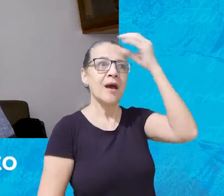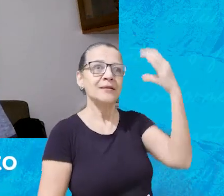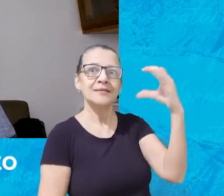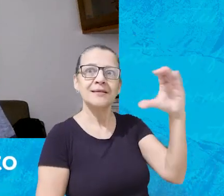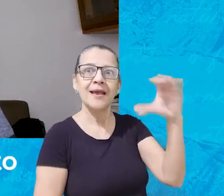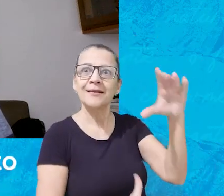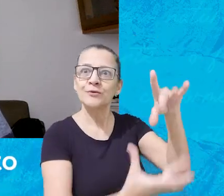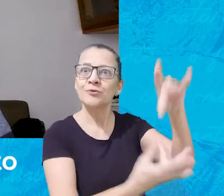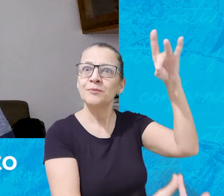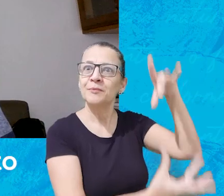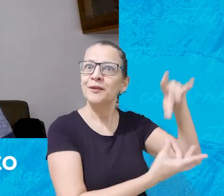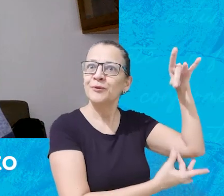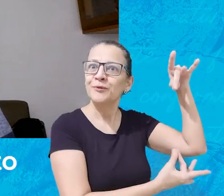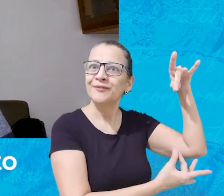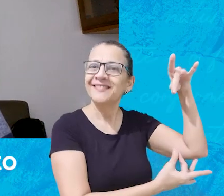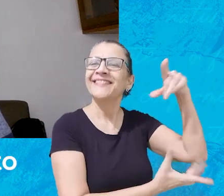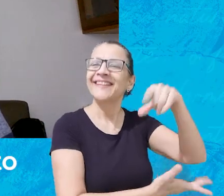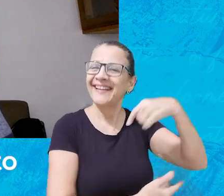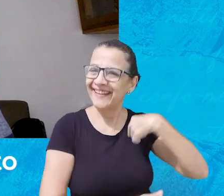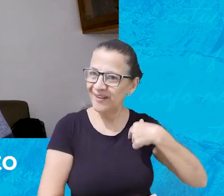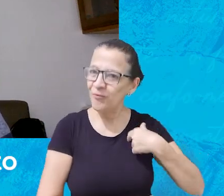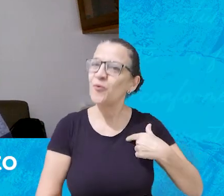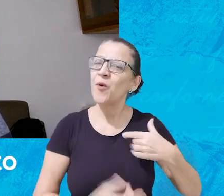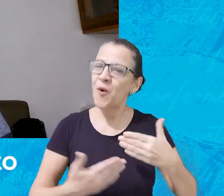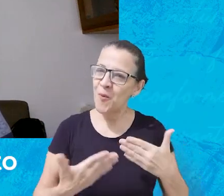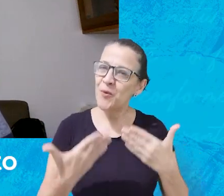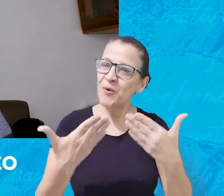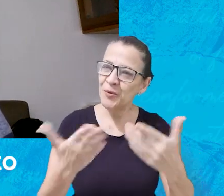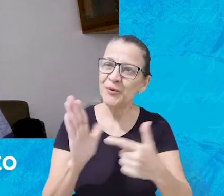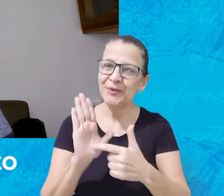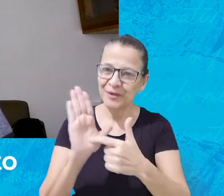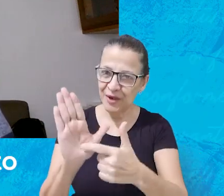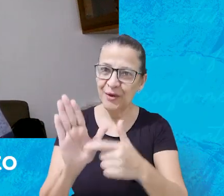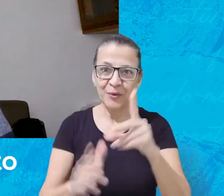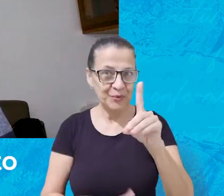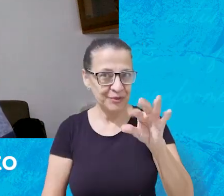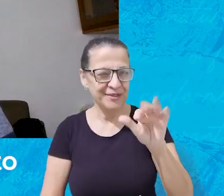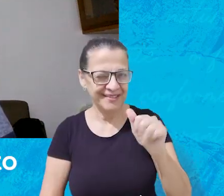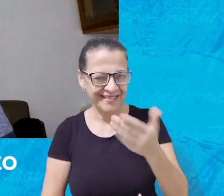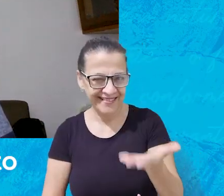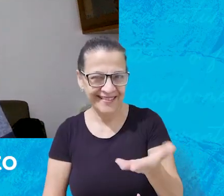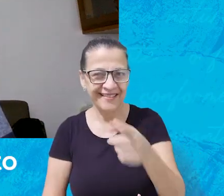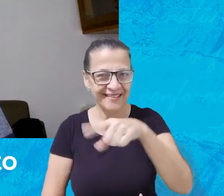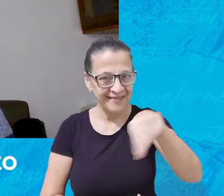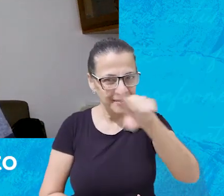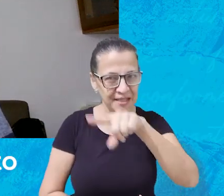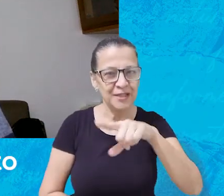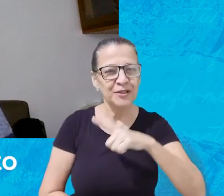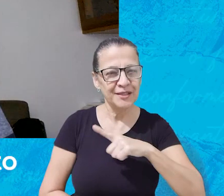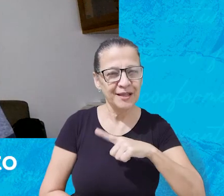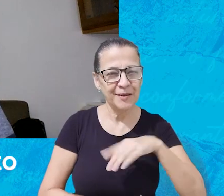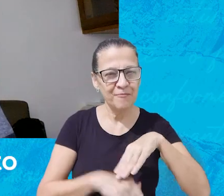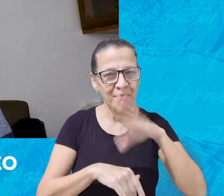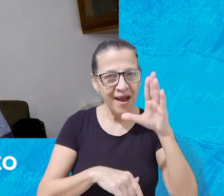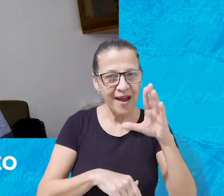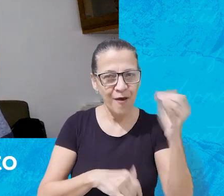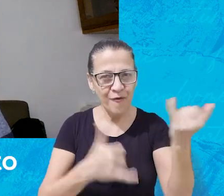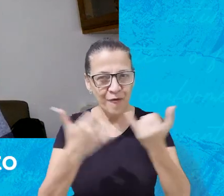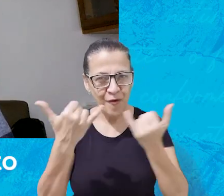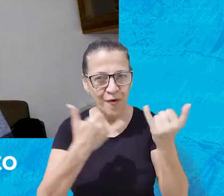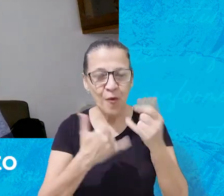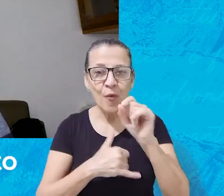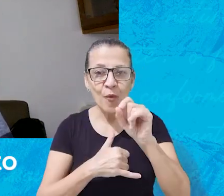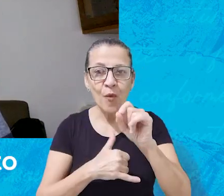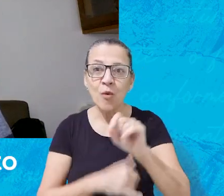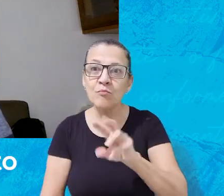e o Espírito. Eu sou um dos que apresentarão o trabalho no dia. Para terem mais informações,